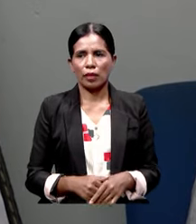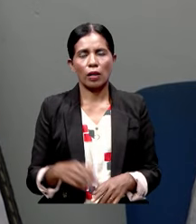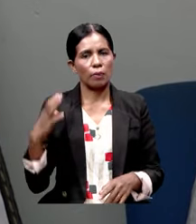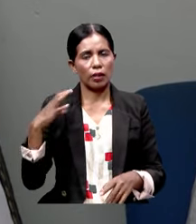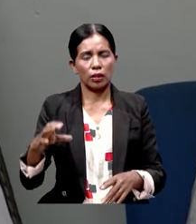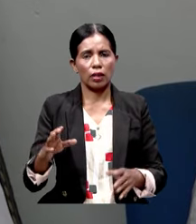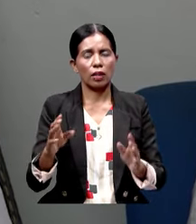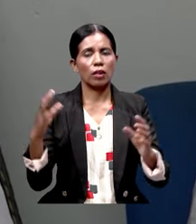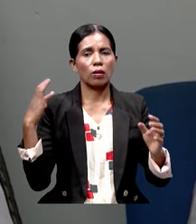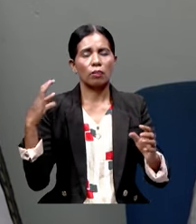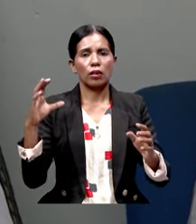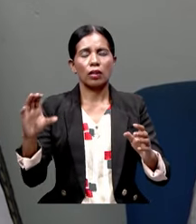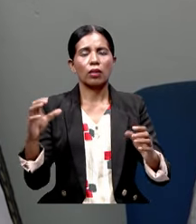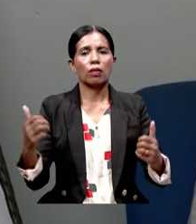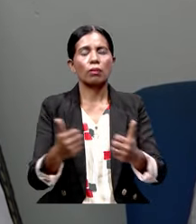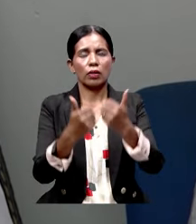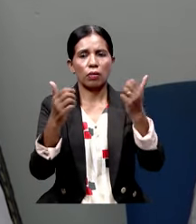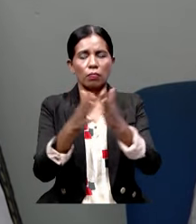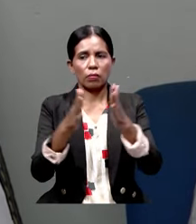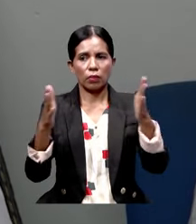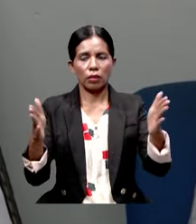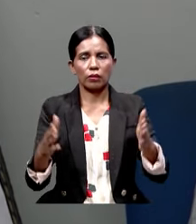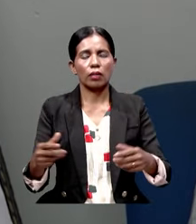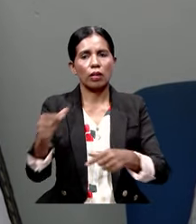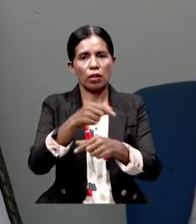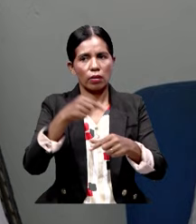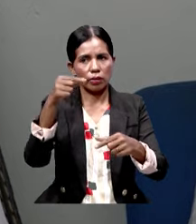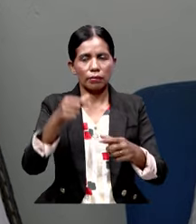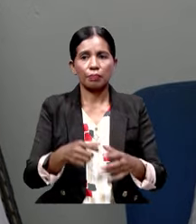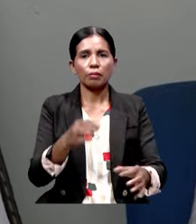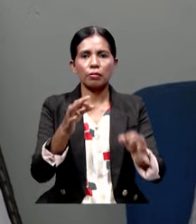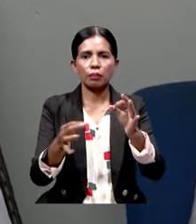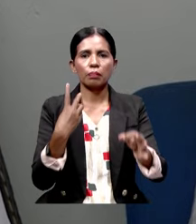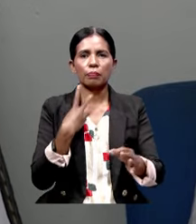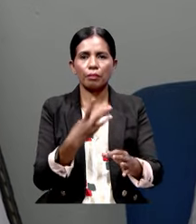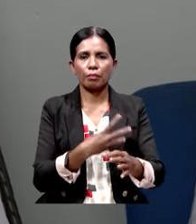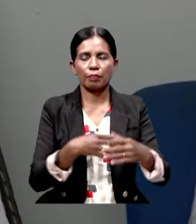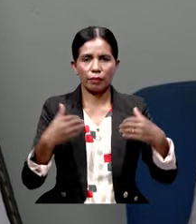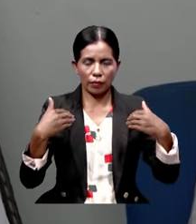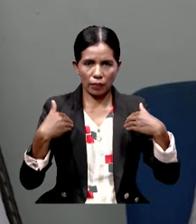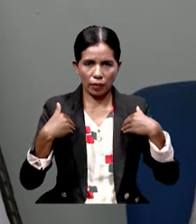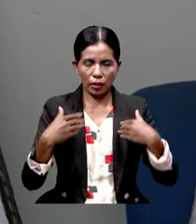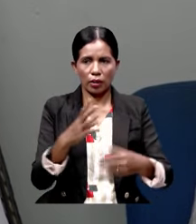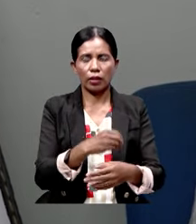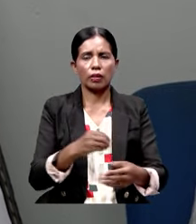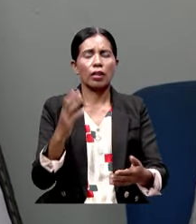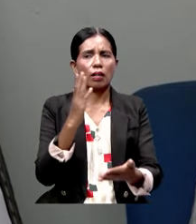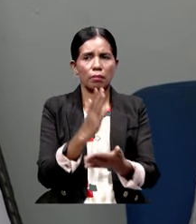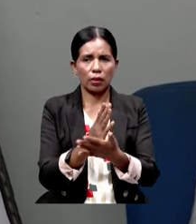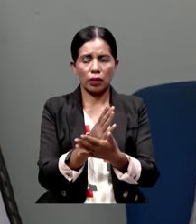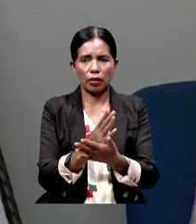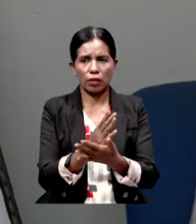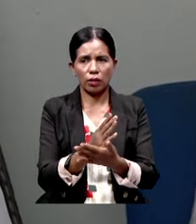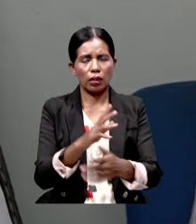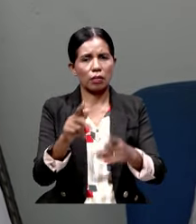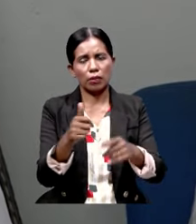ida. Compete e a região, compete a moção global. Se ita ia impedimentos que dificulta, claro, o investidor já leva